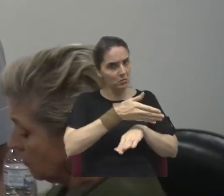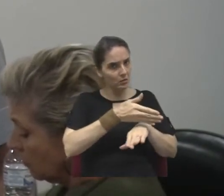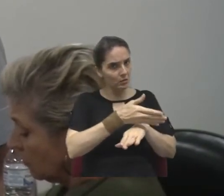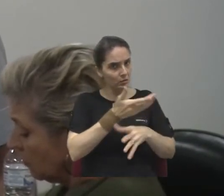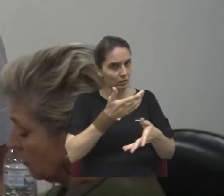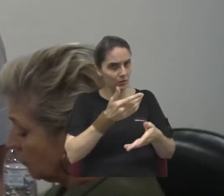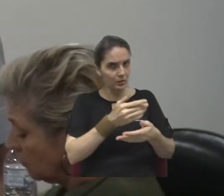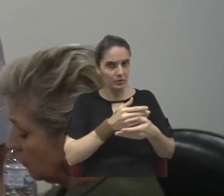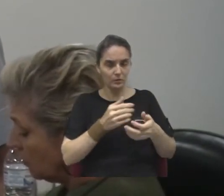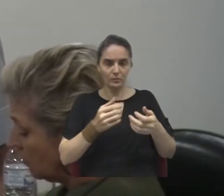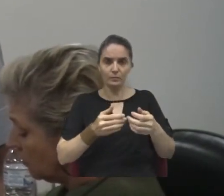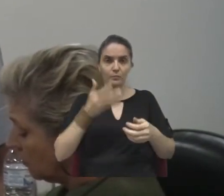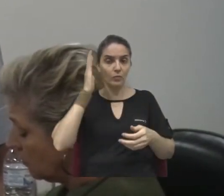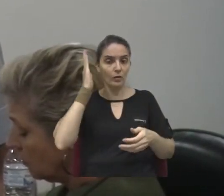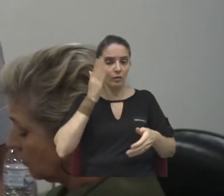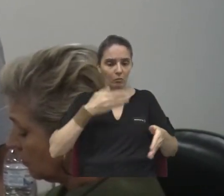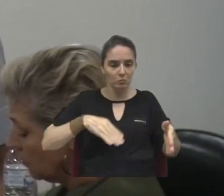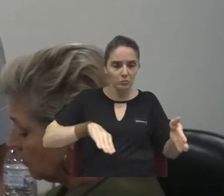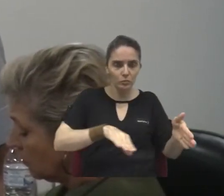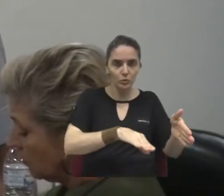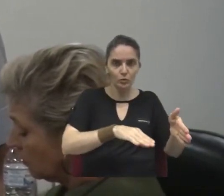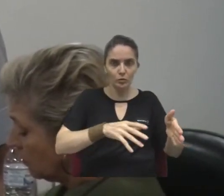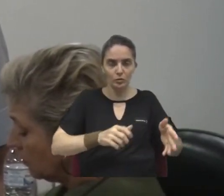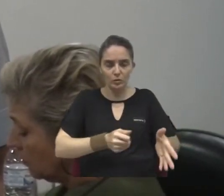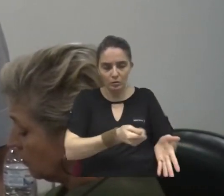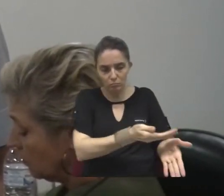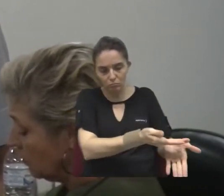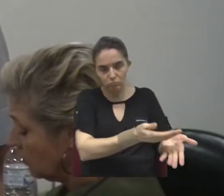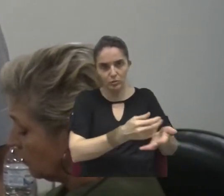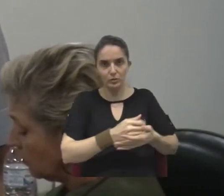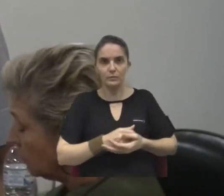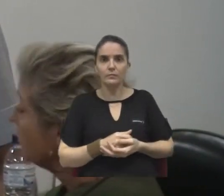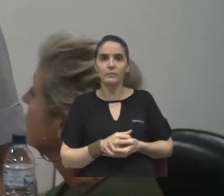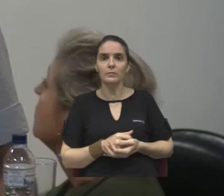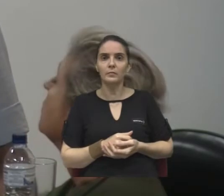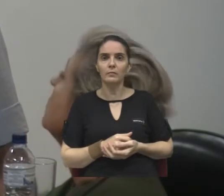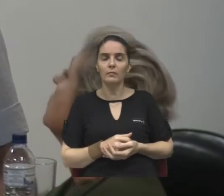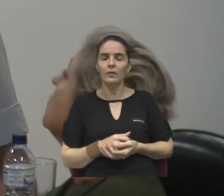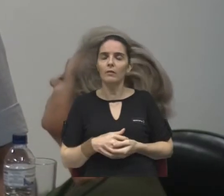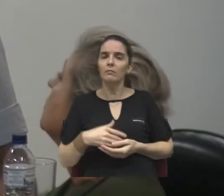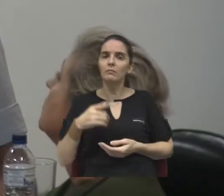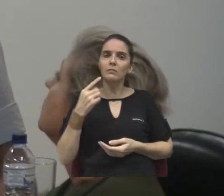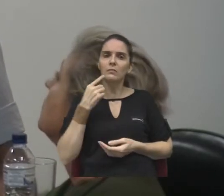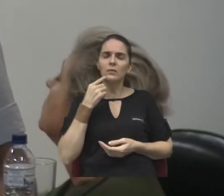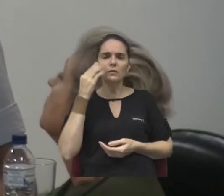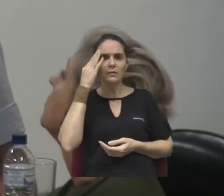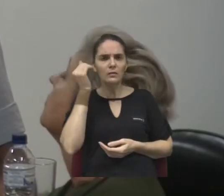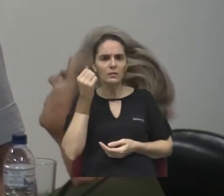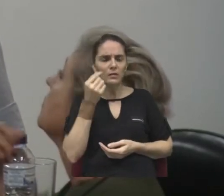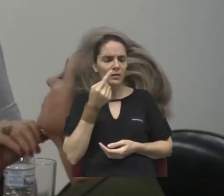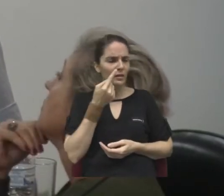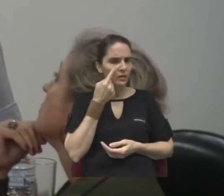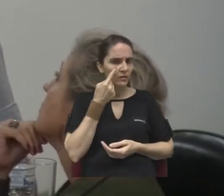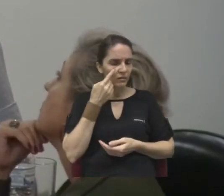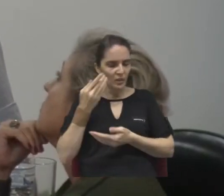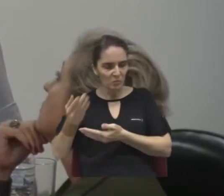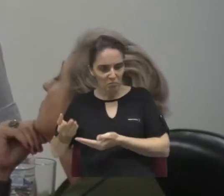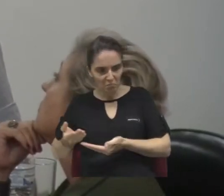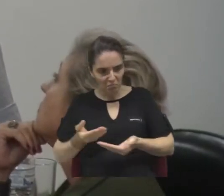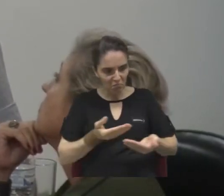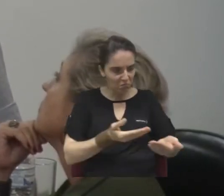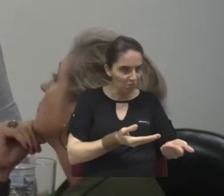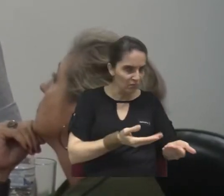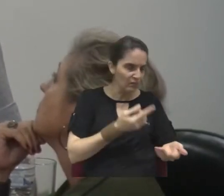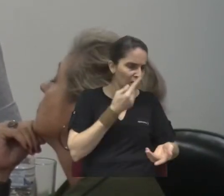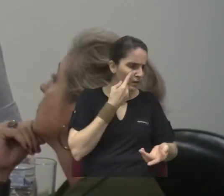lá e descarregar o material. E quando chegou essa informação até mim, eu fui lá, fiz essa visita, e realmente eu vi ali